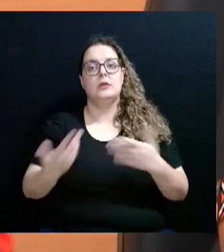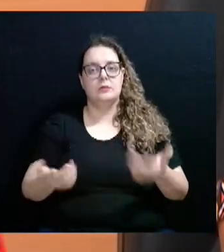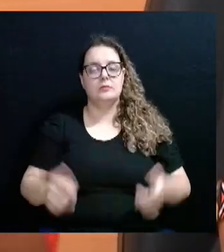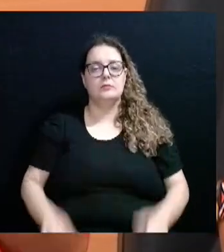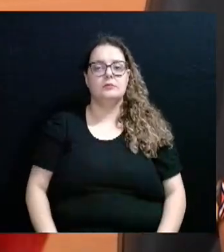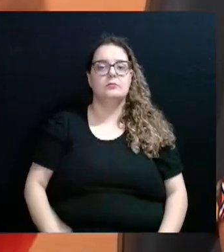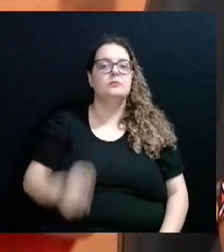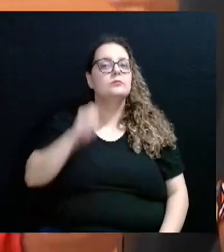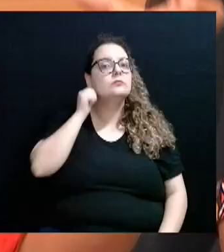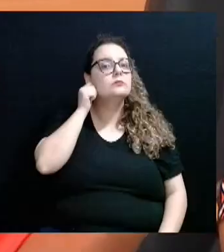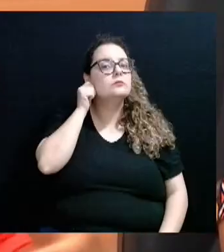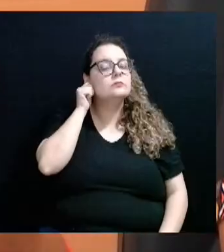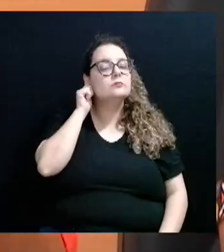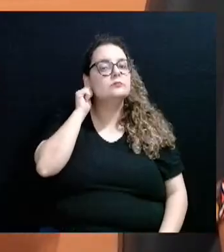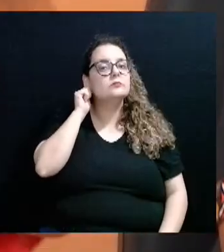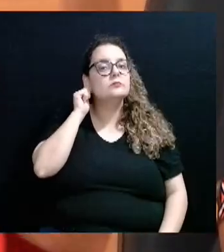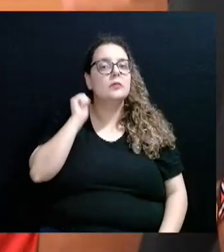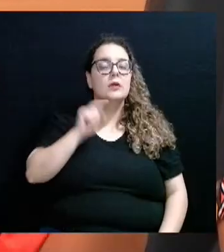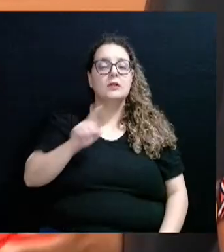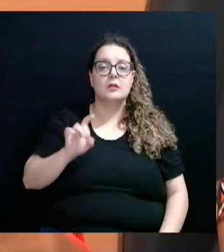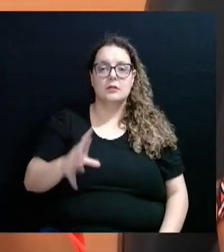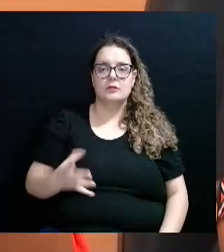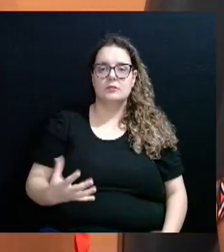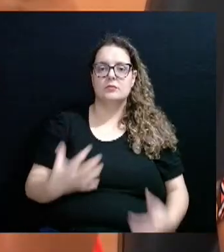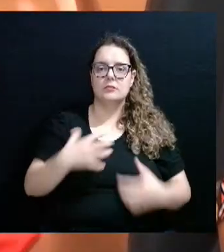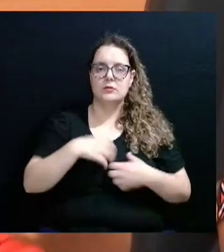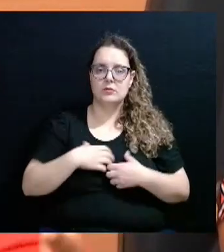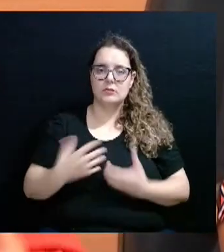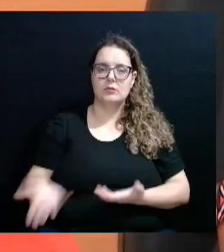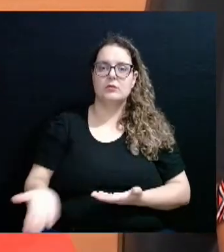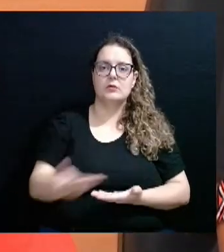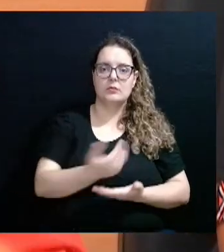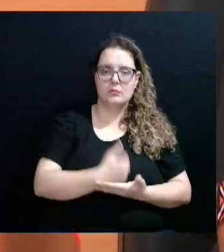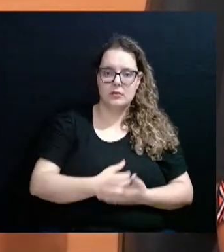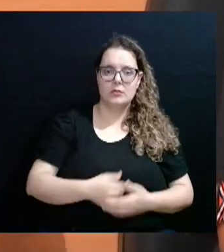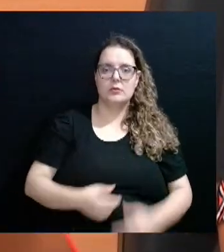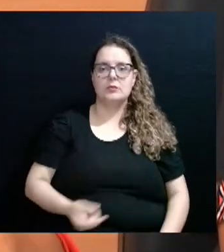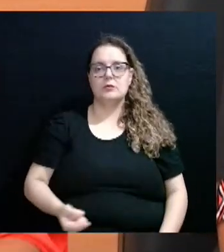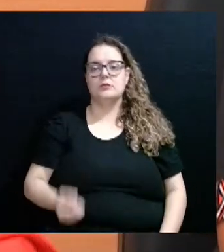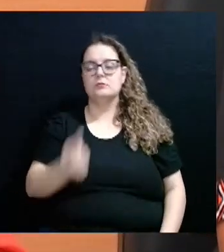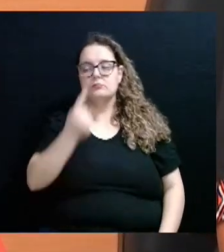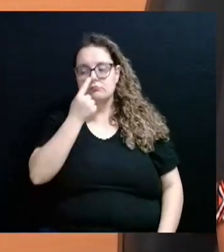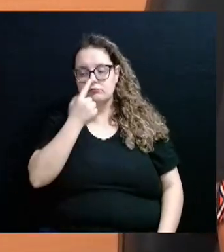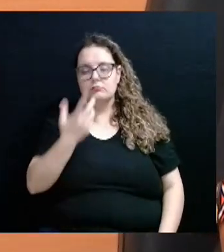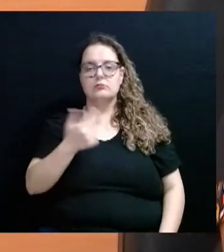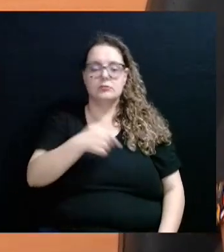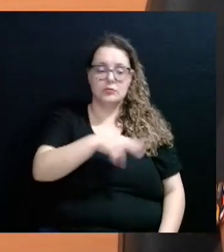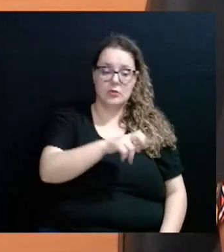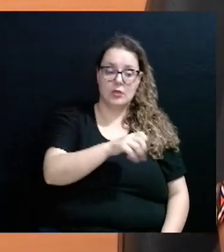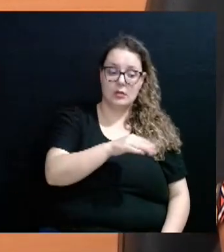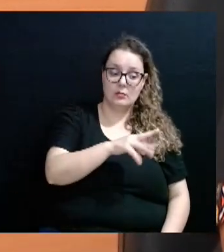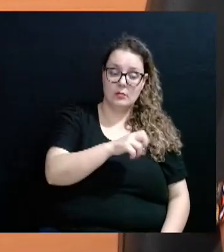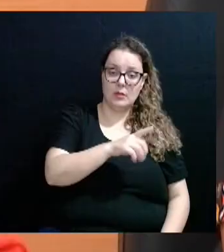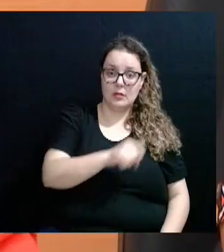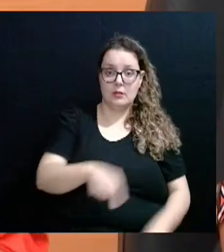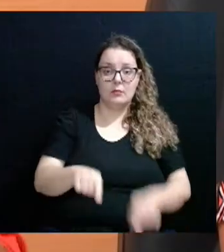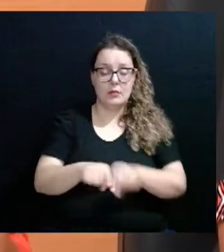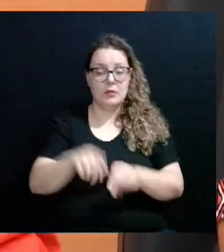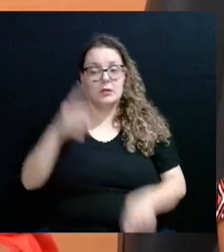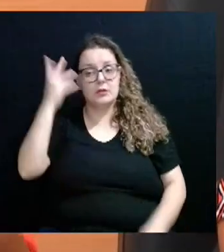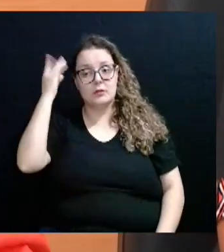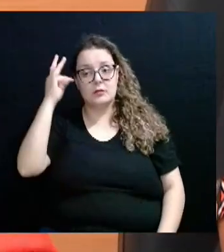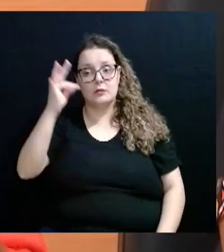uma captação de um sentimento, de uma afinidade de quebrada, mas como também uma teoria que é